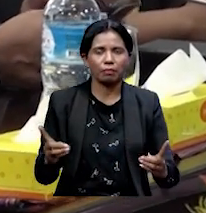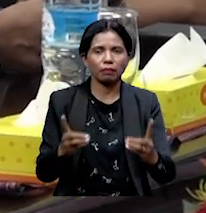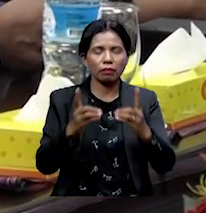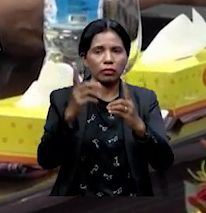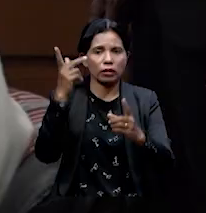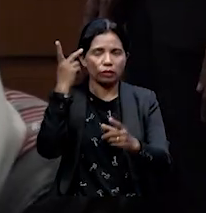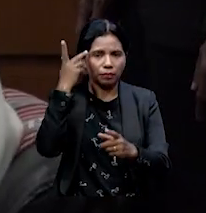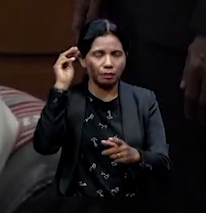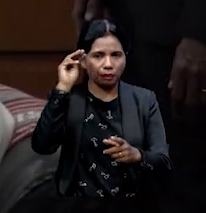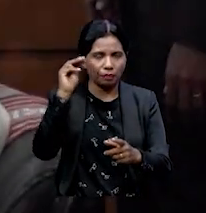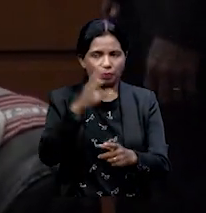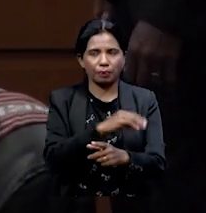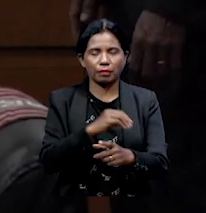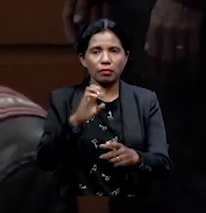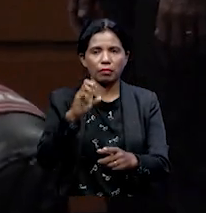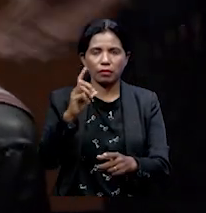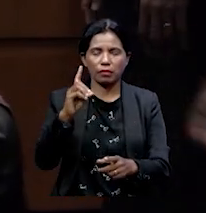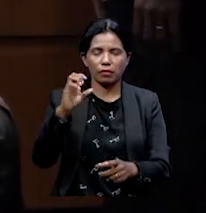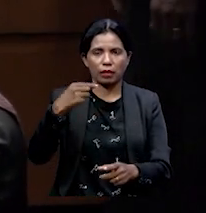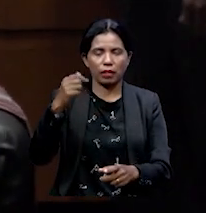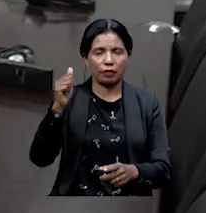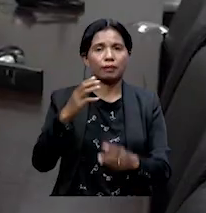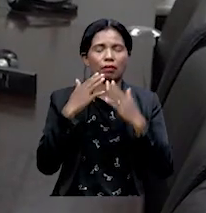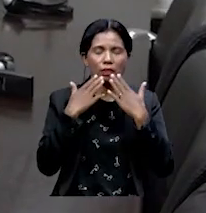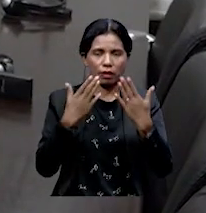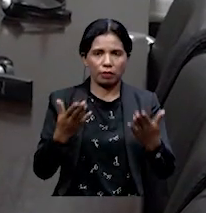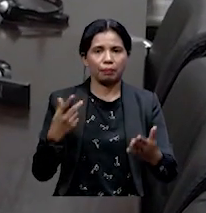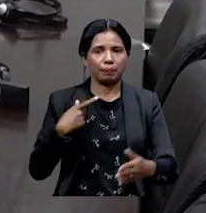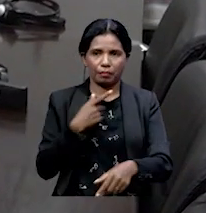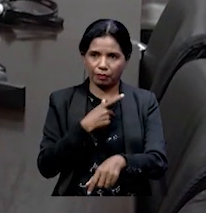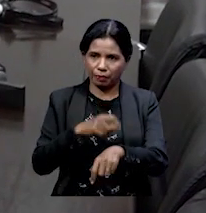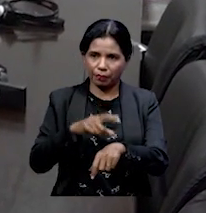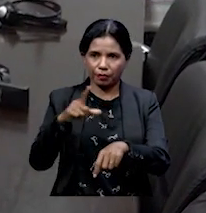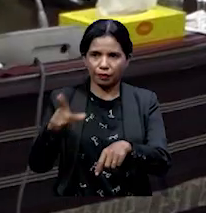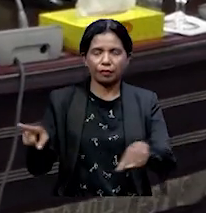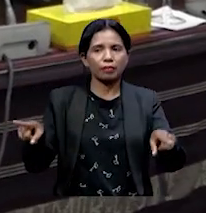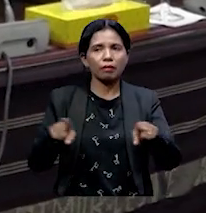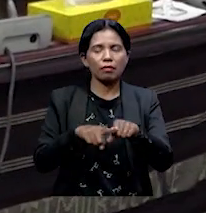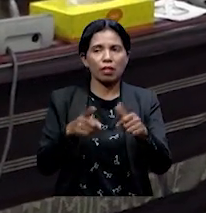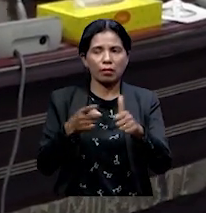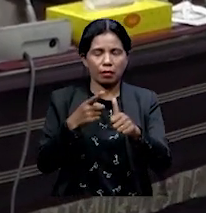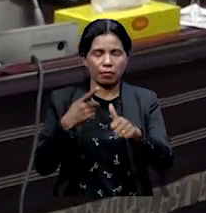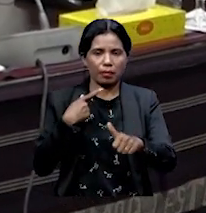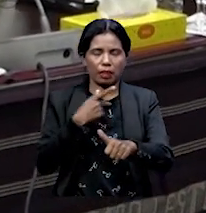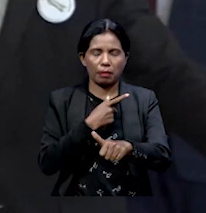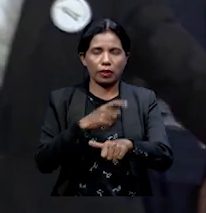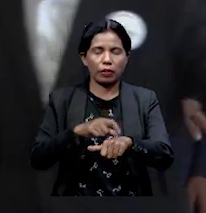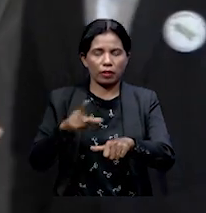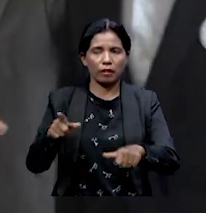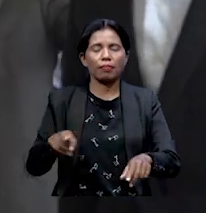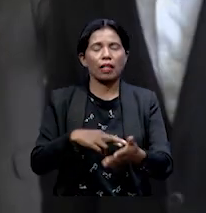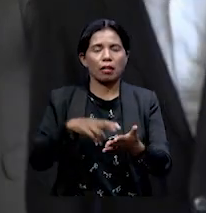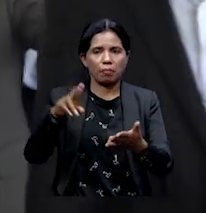Sé, arcebispo Edgar Penha Parra, agradece ao Parlamento Nacional, nebe hanesan primeiro parlamento e mundo aprova no